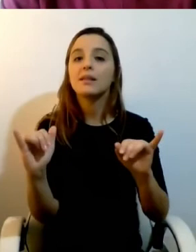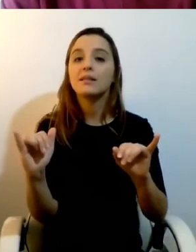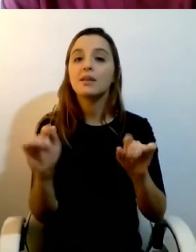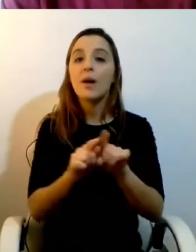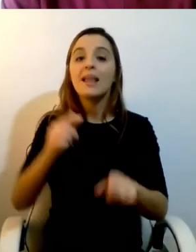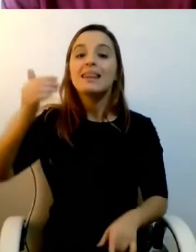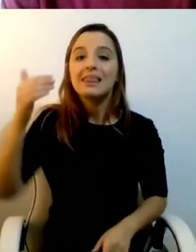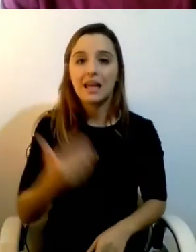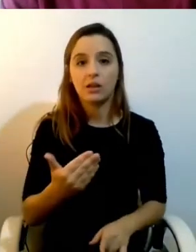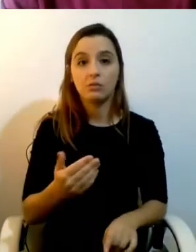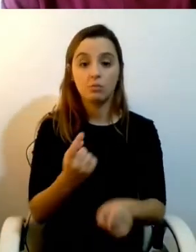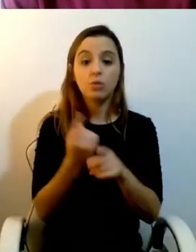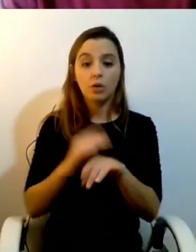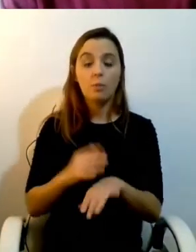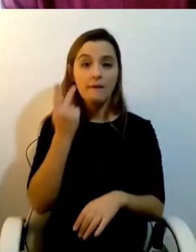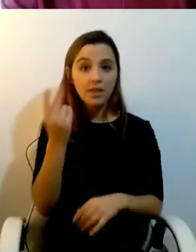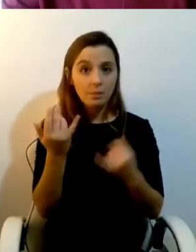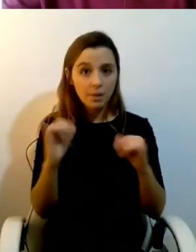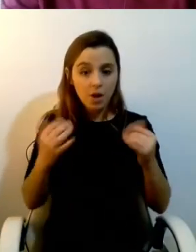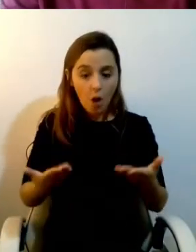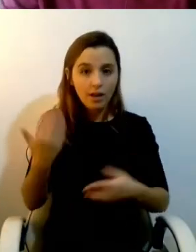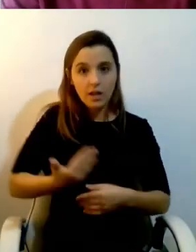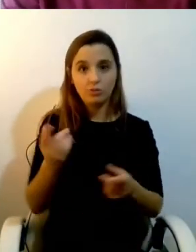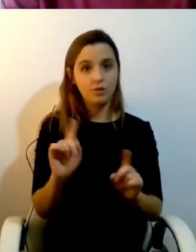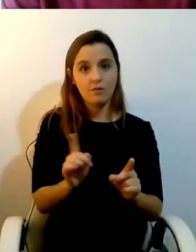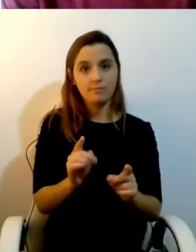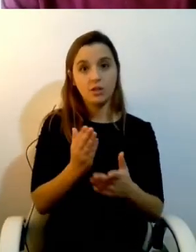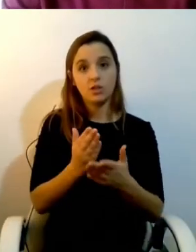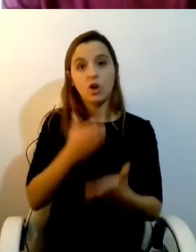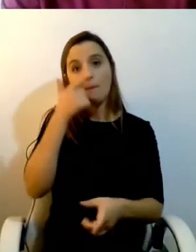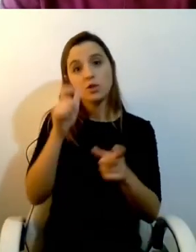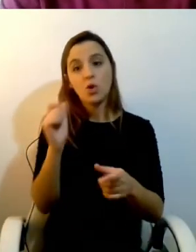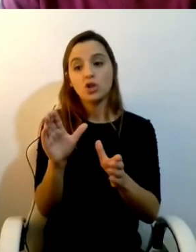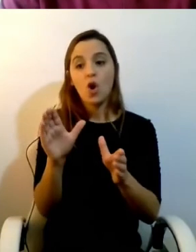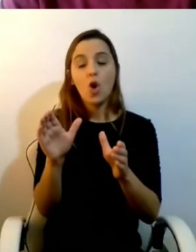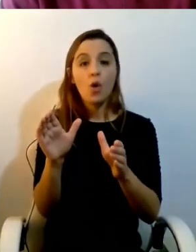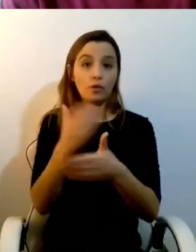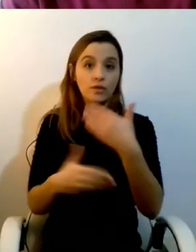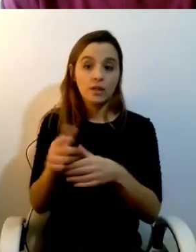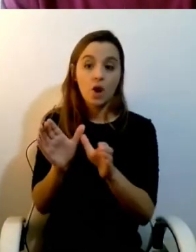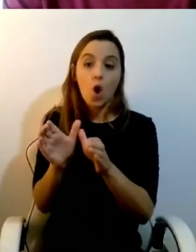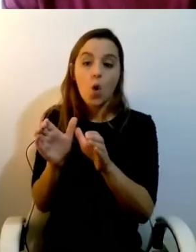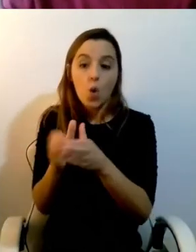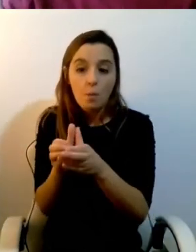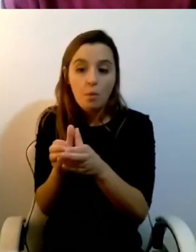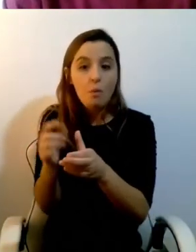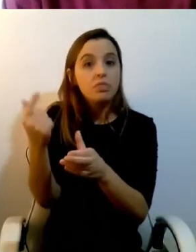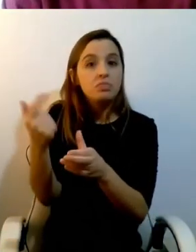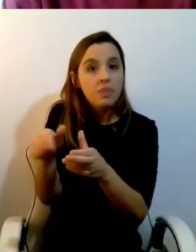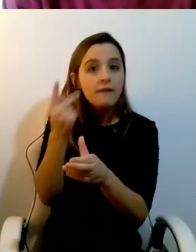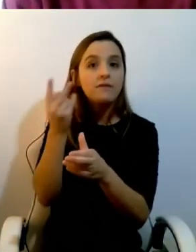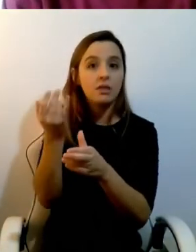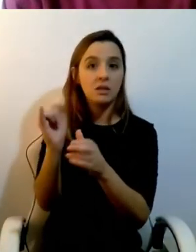direito, é possível apenas para um conjunto de pessoas com deficiência, mas não para todas as pessoas com deficiência, dado que os CAVIS